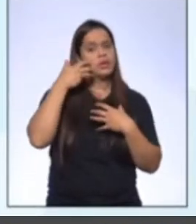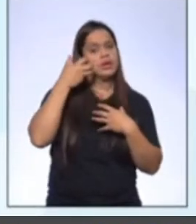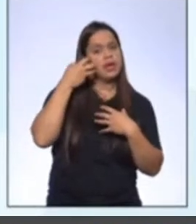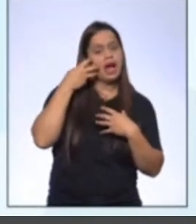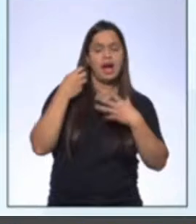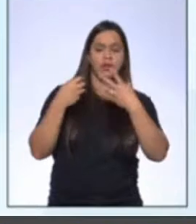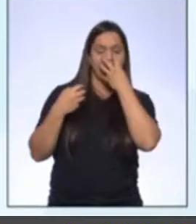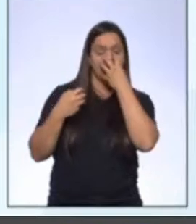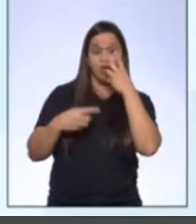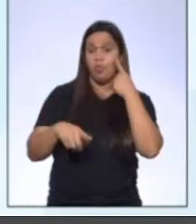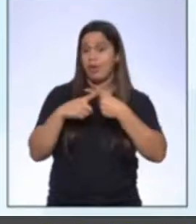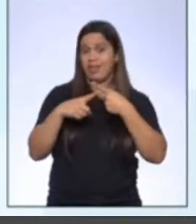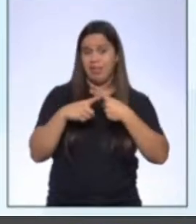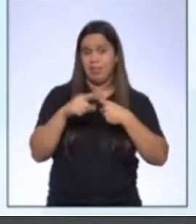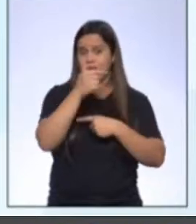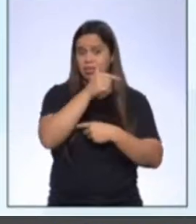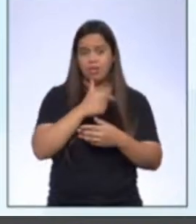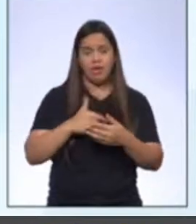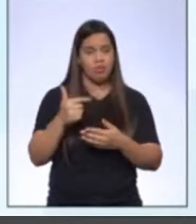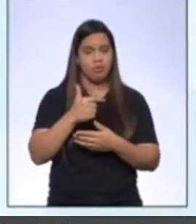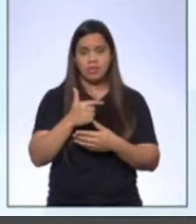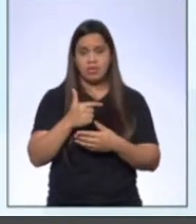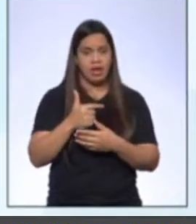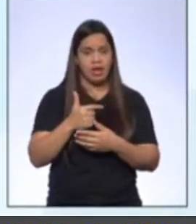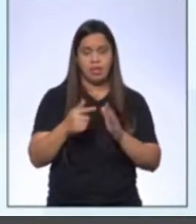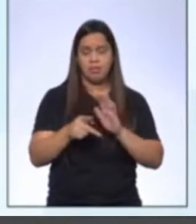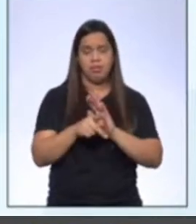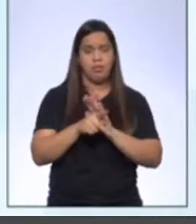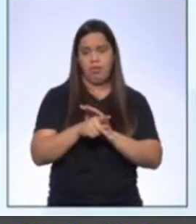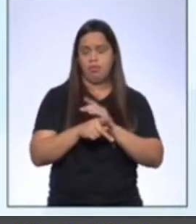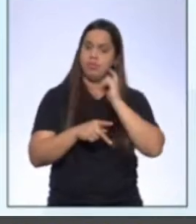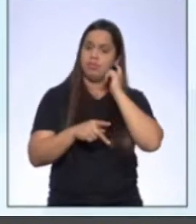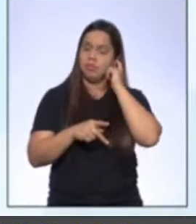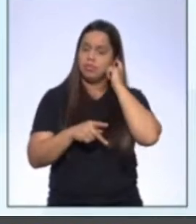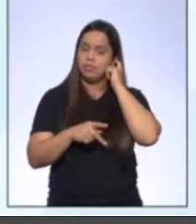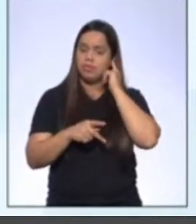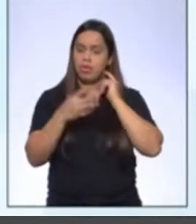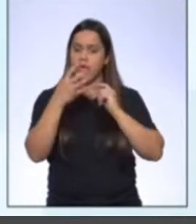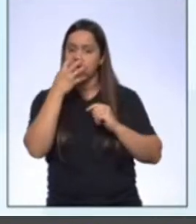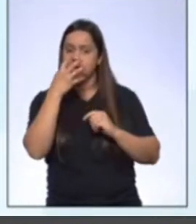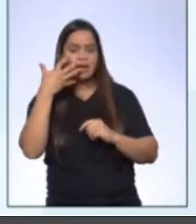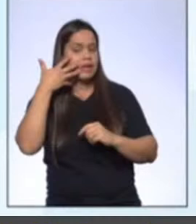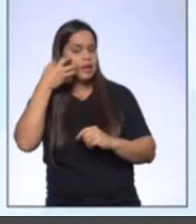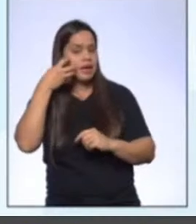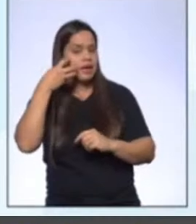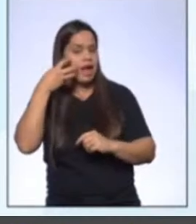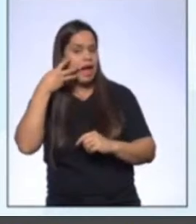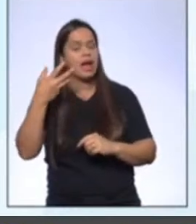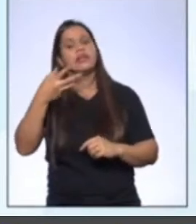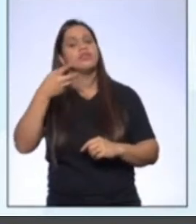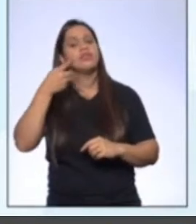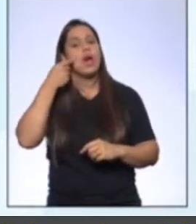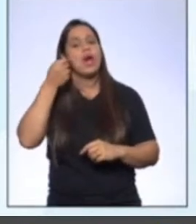aparecem na propaganda. O gato na propaganda não é o gato que você está pensando. Não é o gato que mia. É um gato de